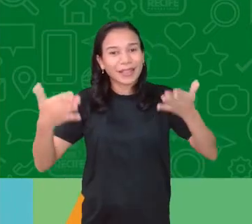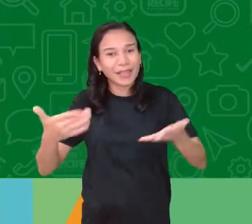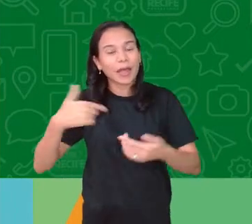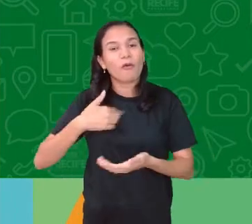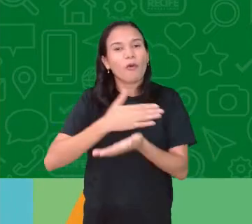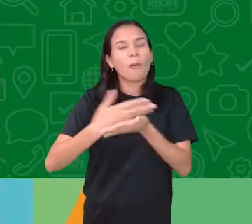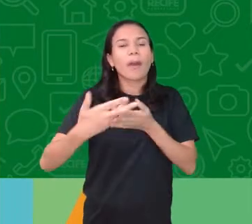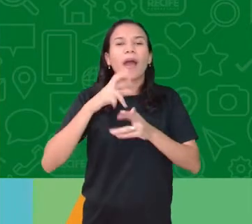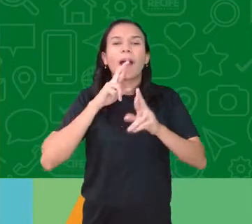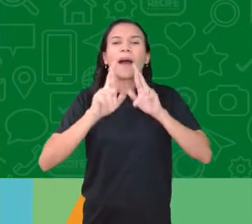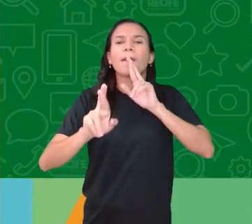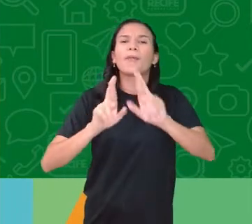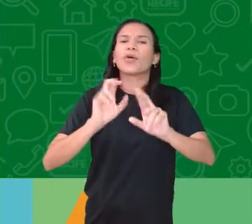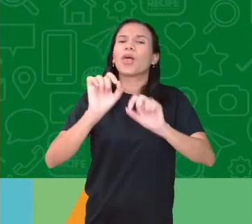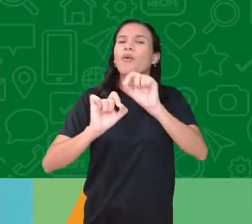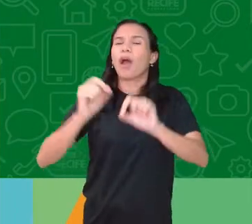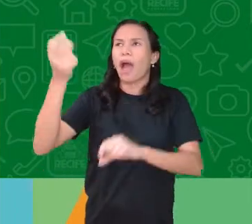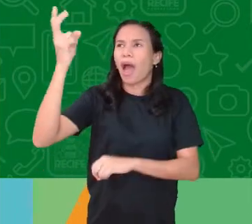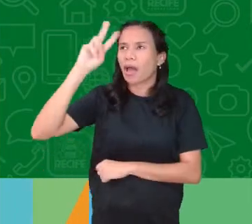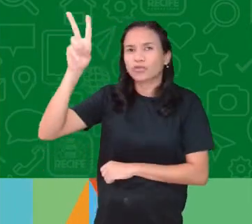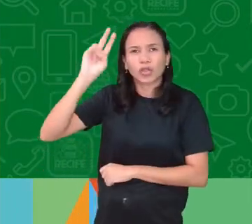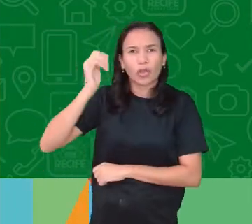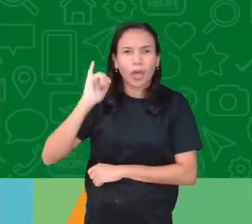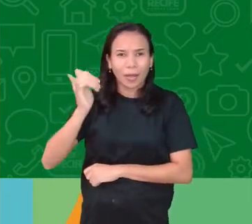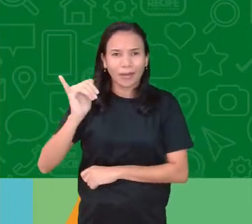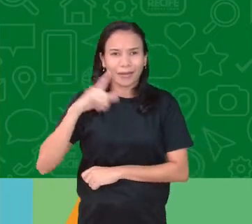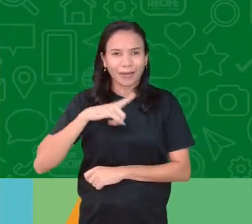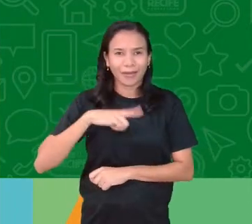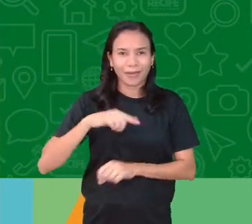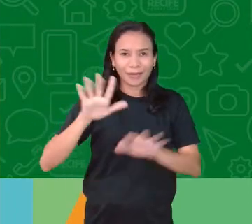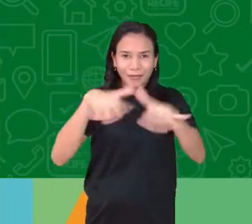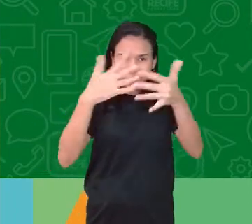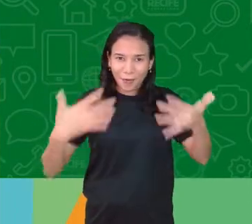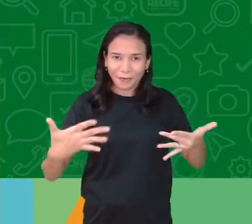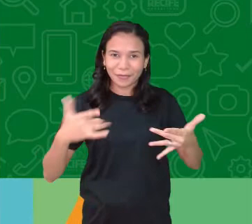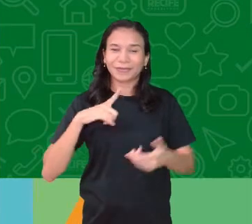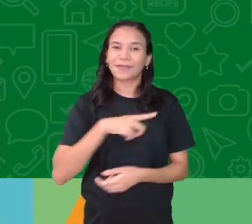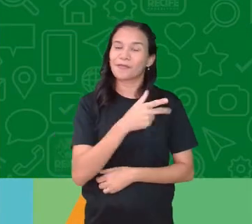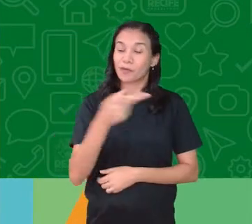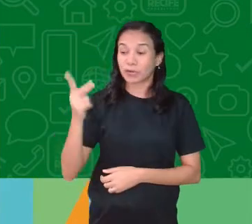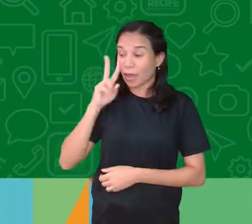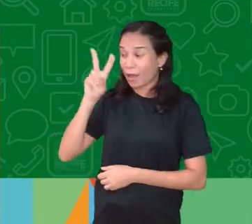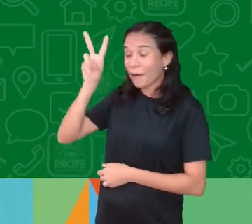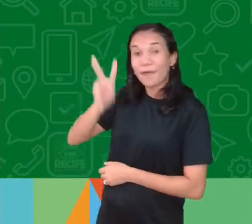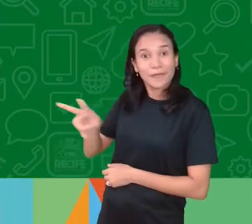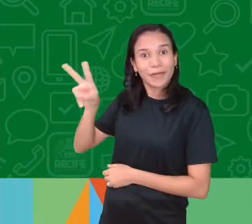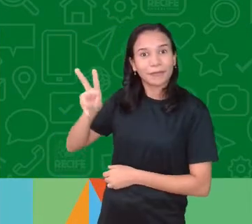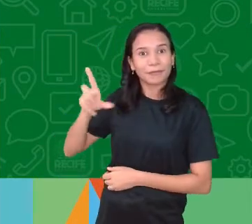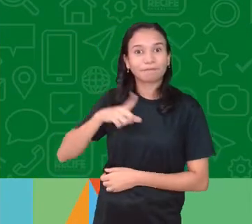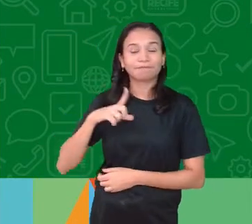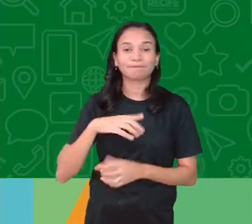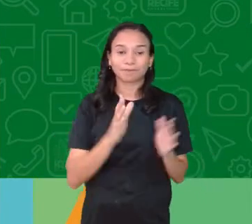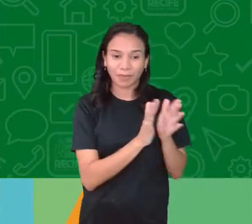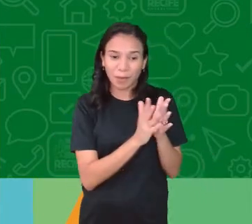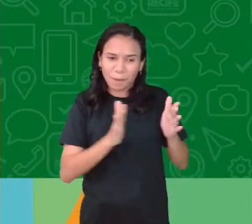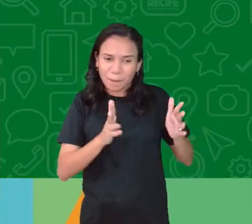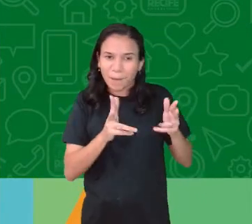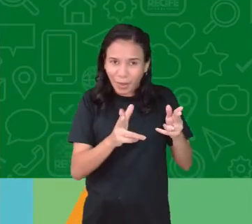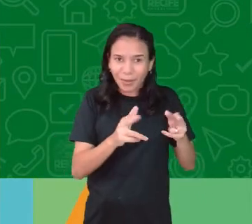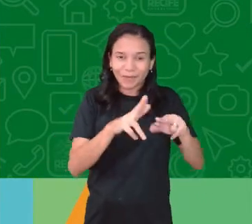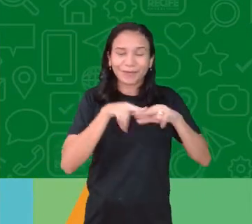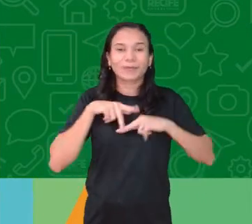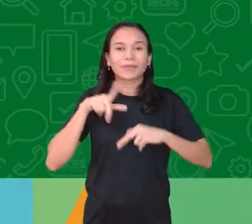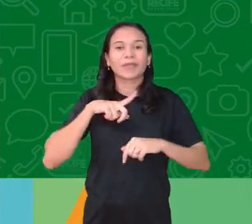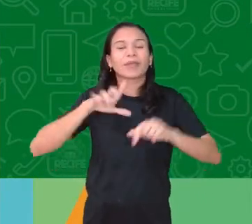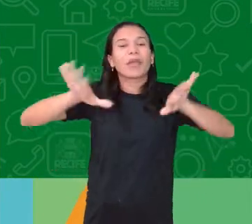começar respondendo, né, qual é a história sendo contada nesse espetáculo aí, em que vocês acabaram de ver um trecho, né? O